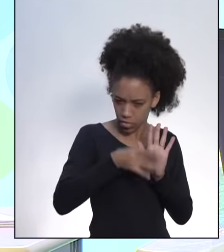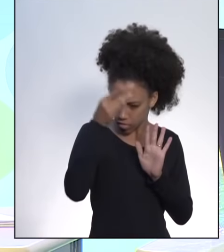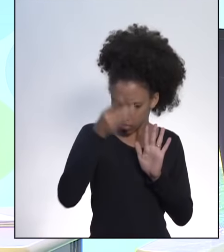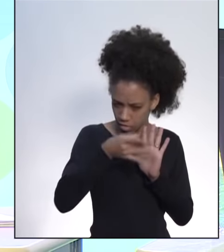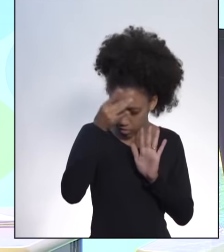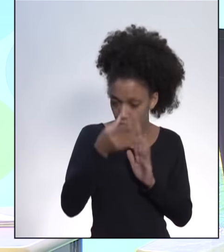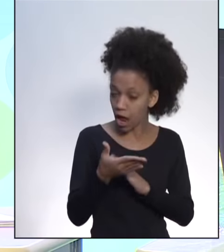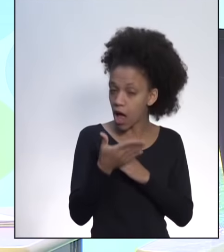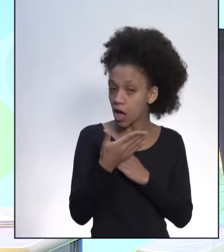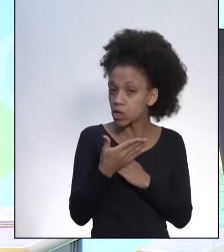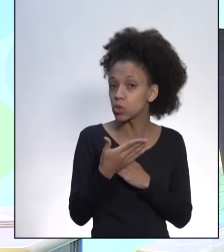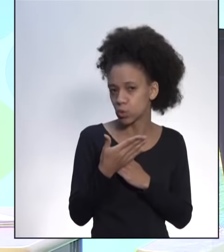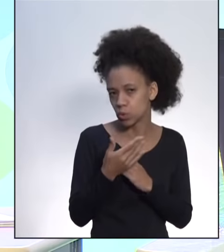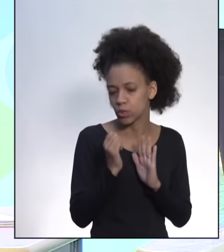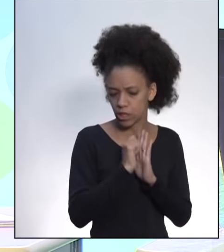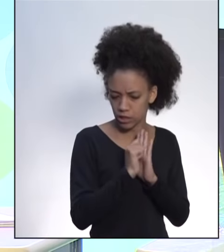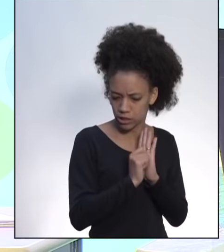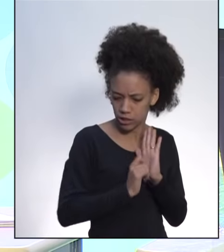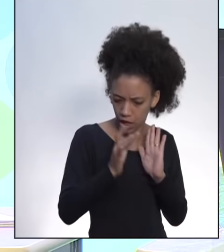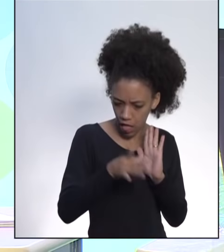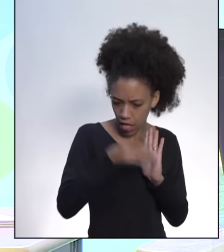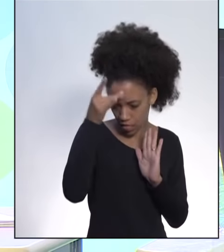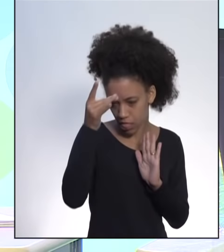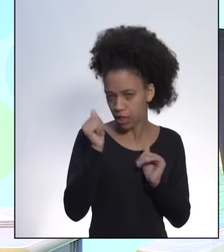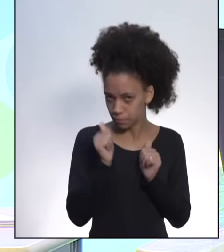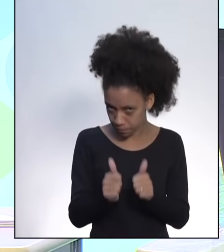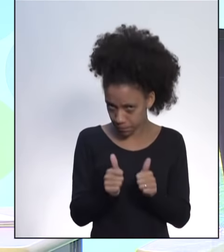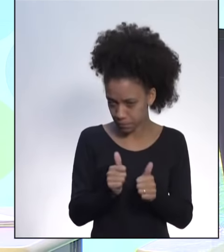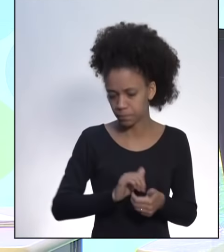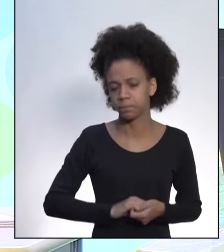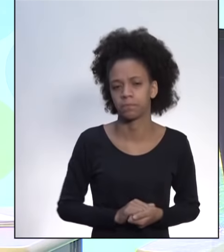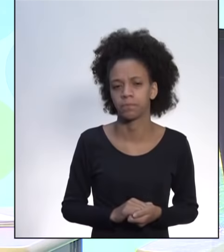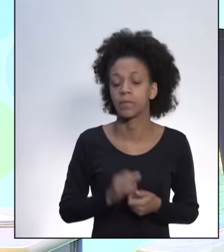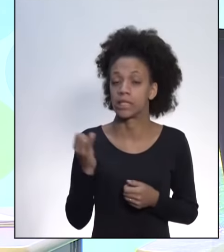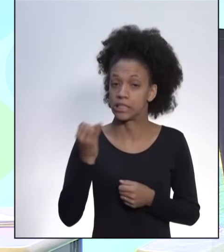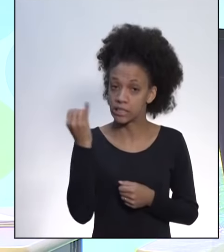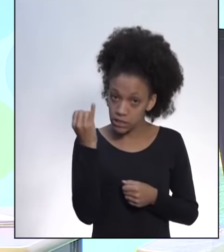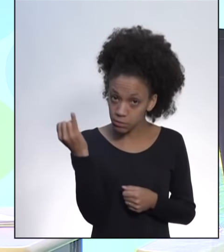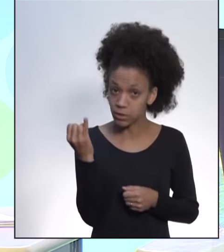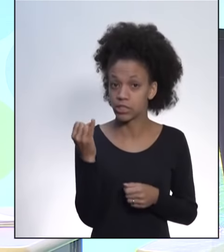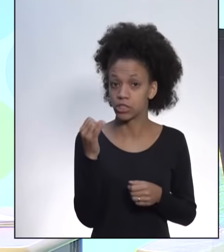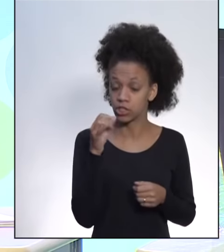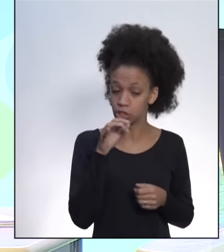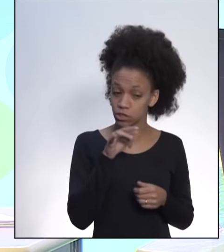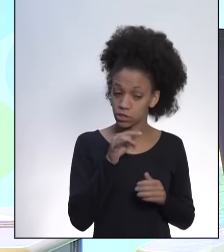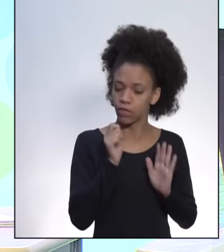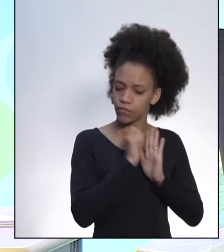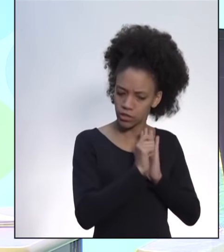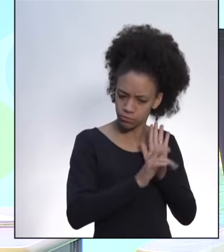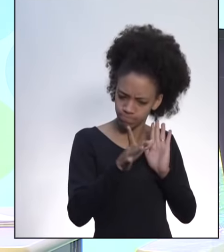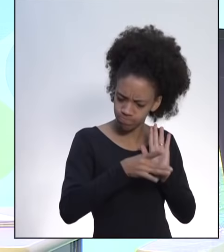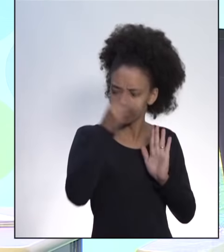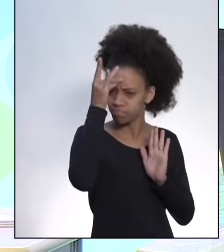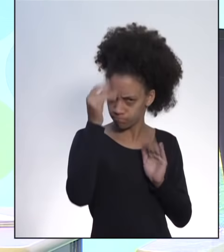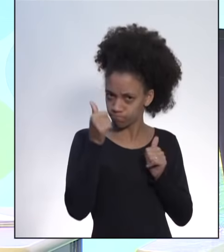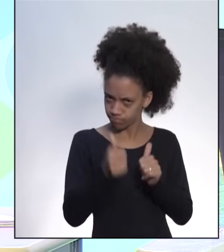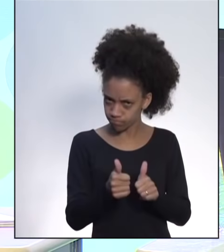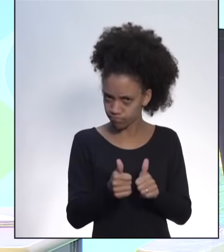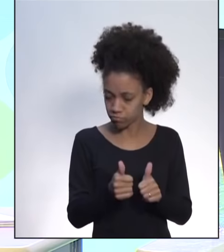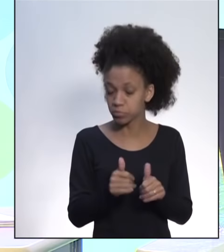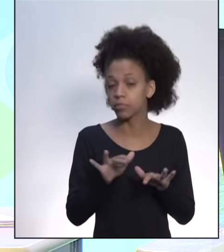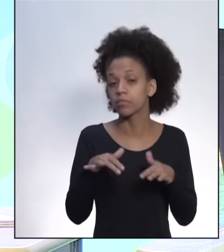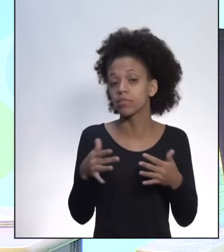uma língua estrangeira ajuda nesse processo de memorização ok e é importante é isso por isso que a gente tá pedindo para vocês fazerem